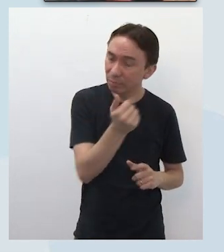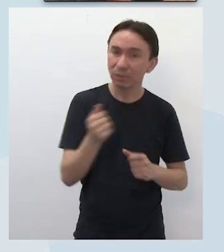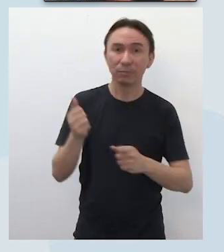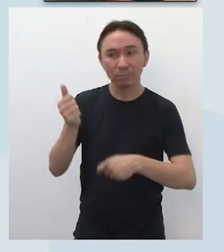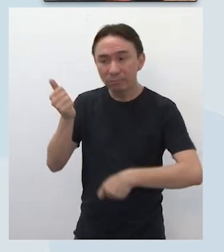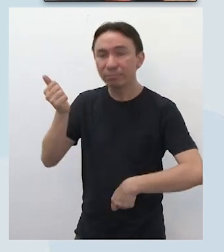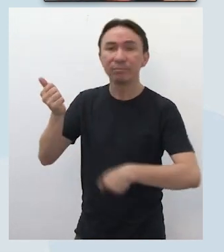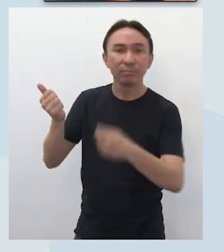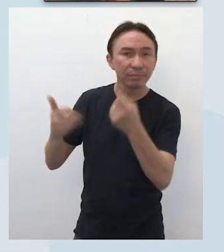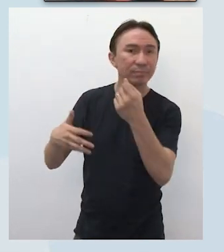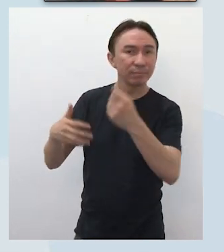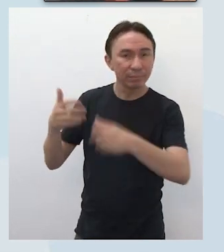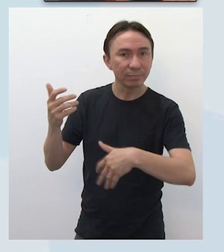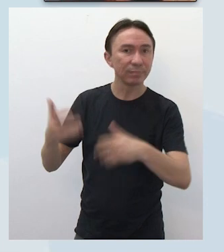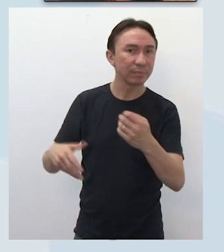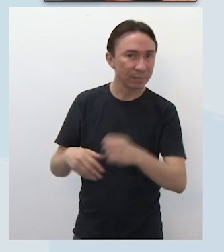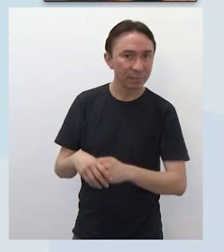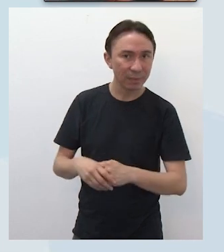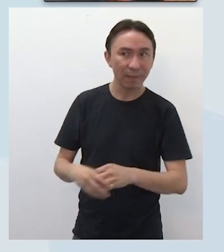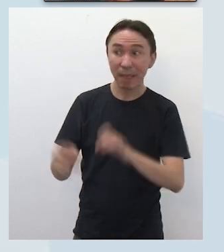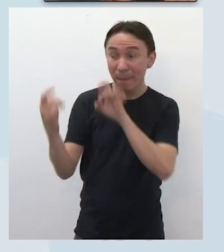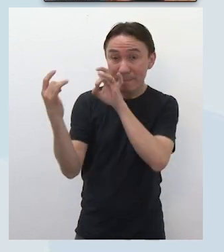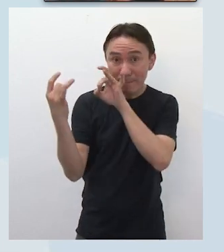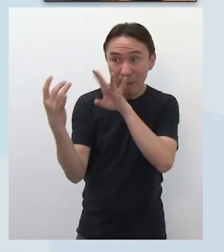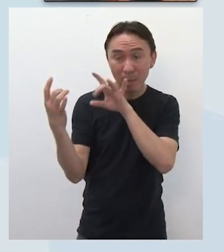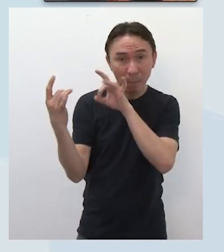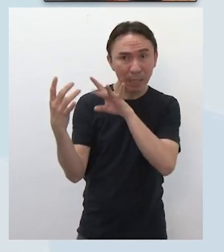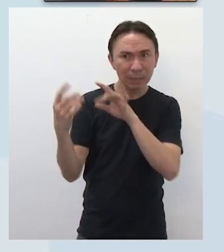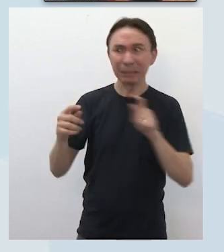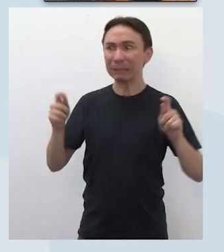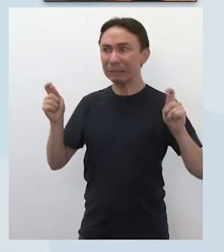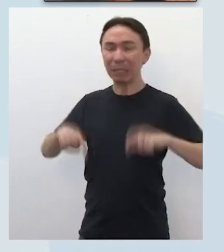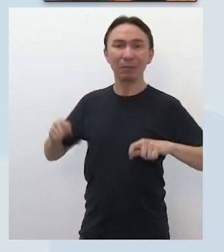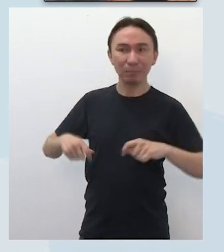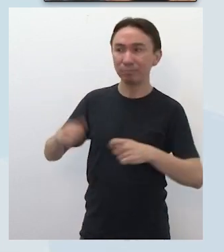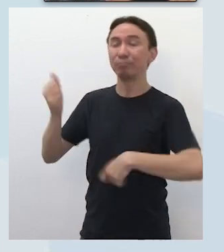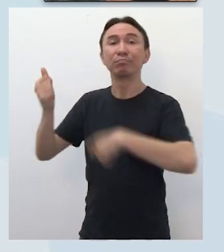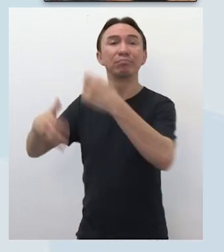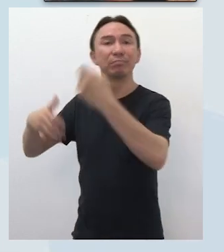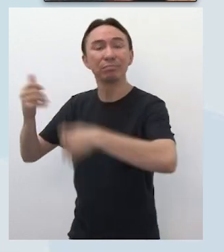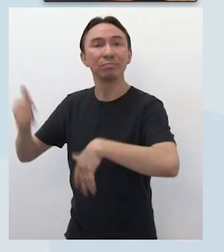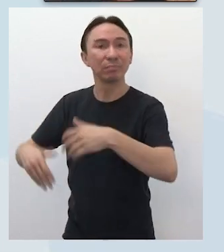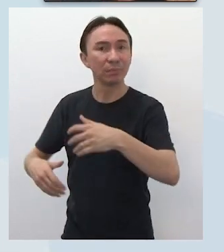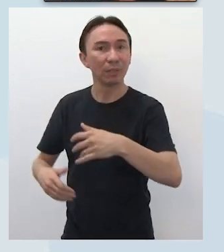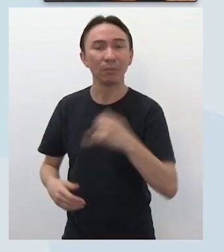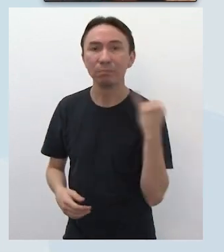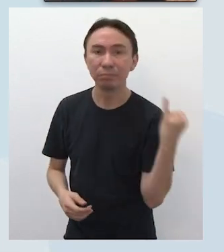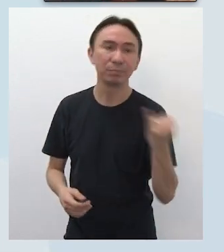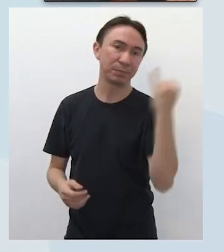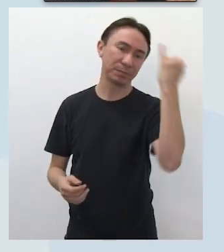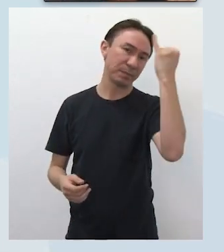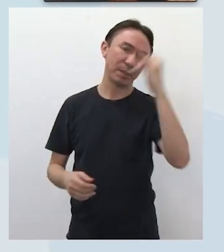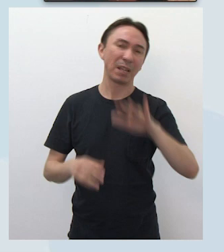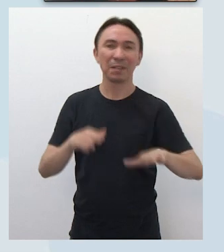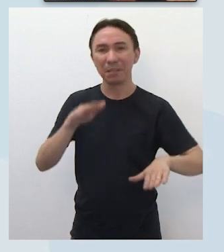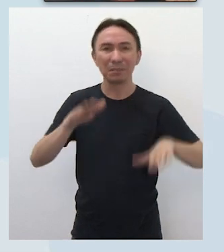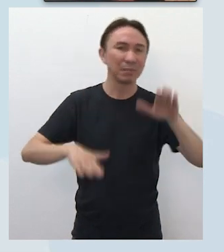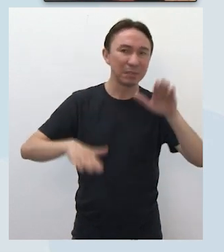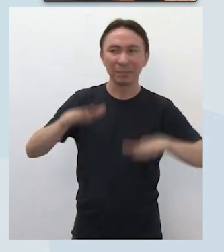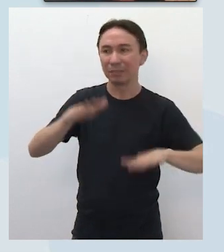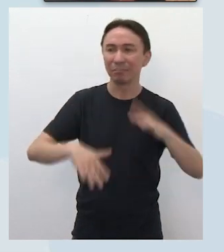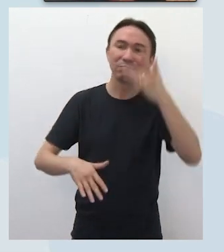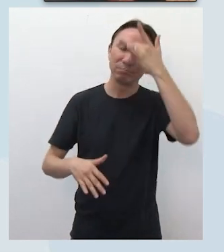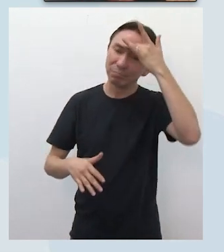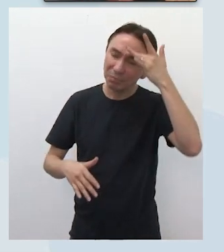feedback, né? Sempre que a pessoa vem com um certo entusiasmo, ou às vezes até com alguma indecisão, ou